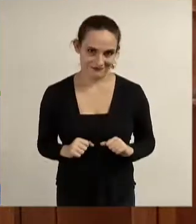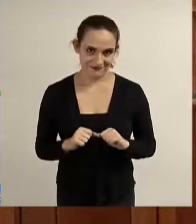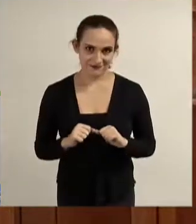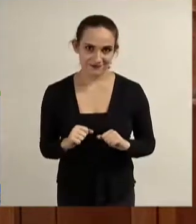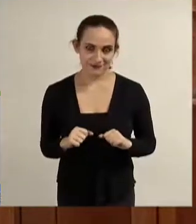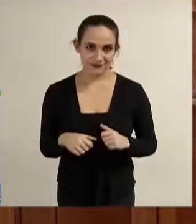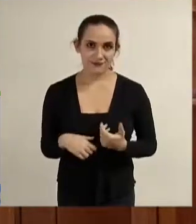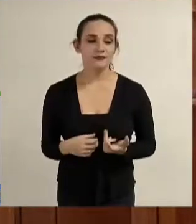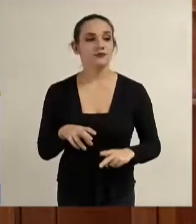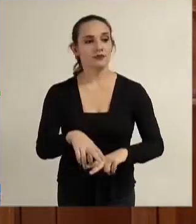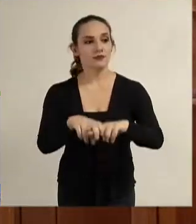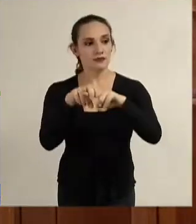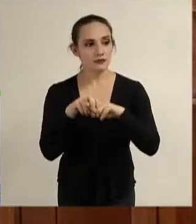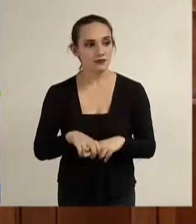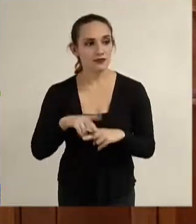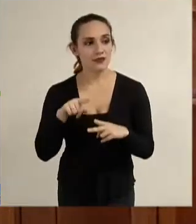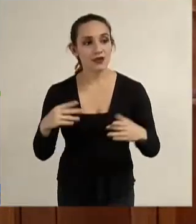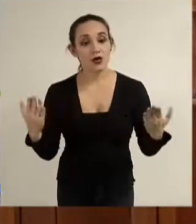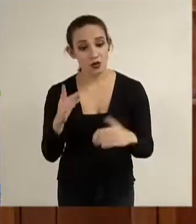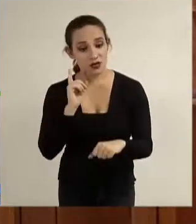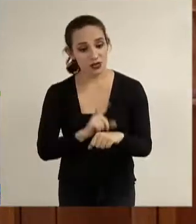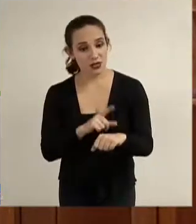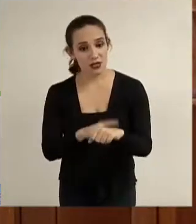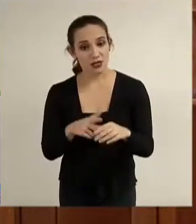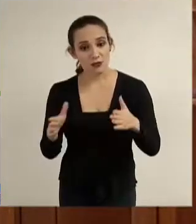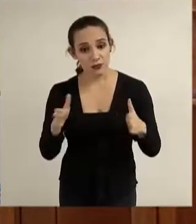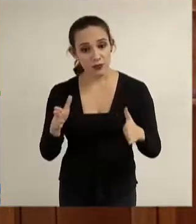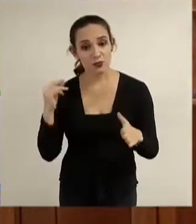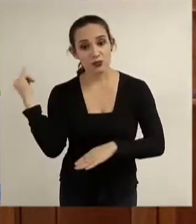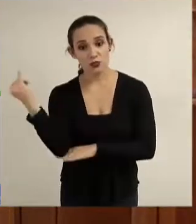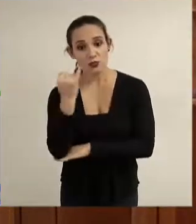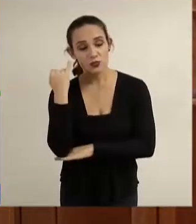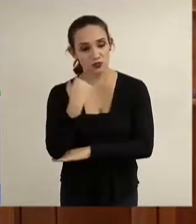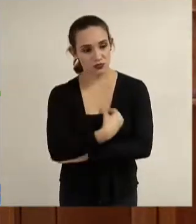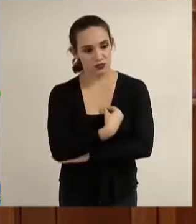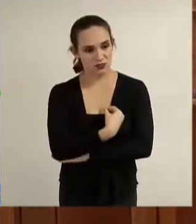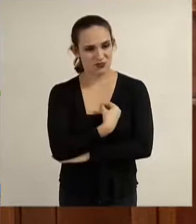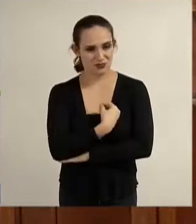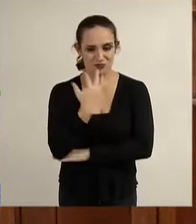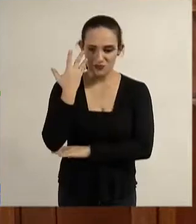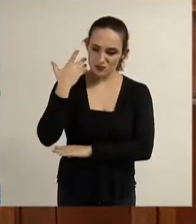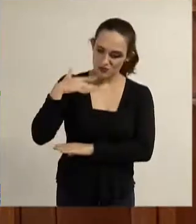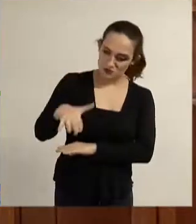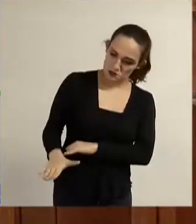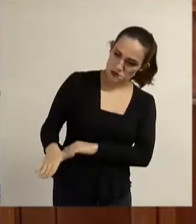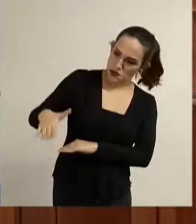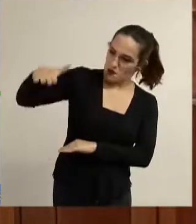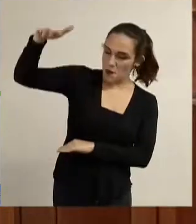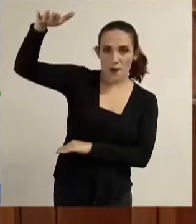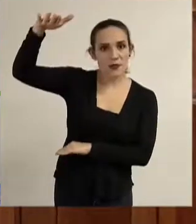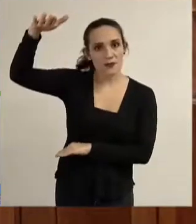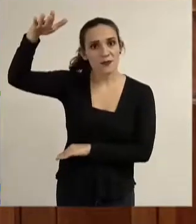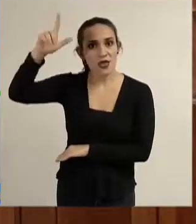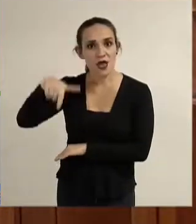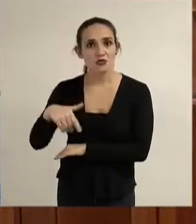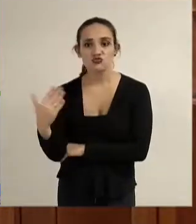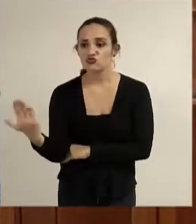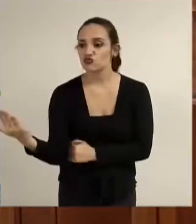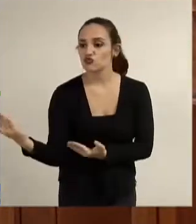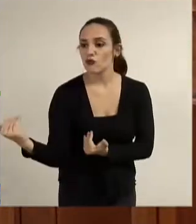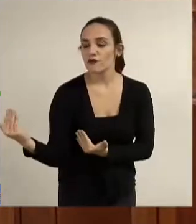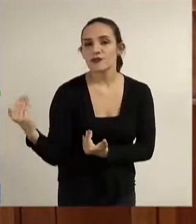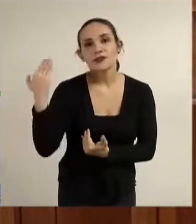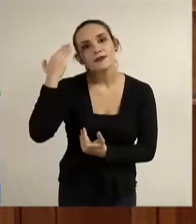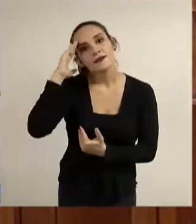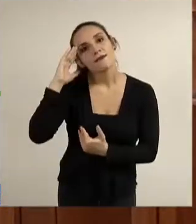nessa fase importante da vida, lá na pré-adolescência, que esse garoto vai entender